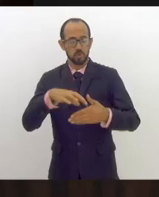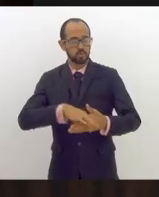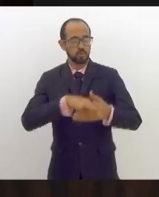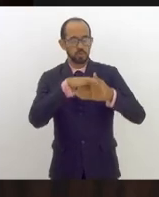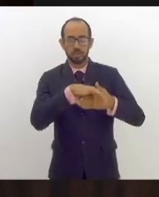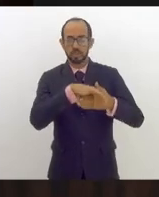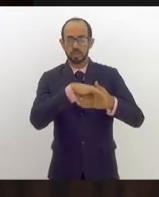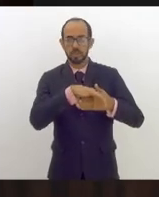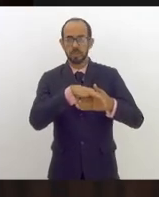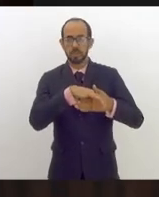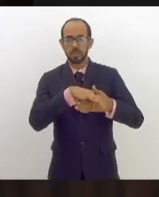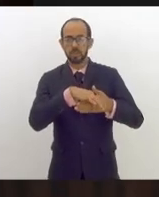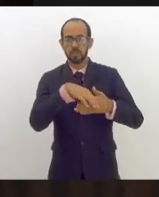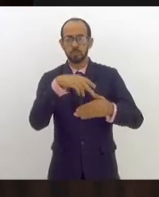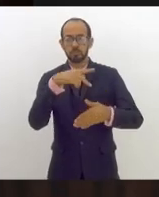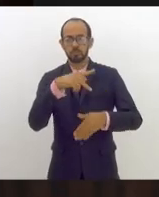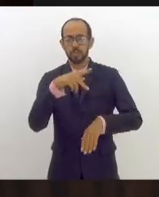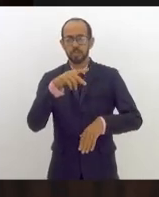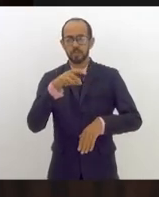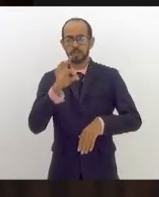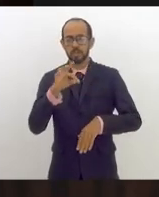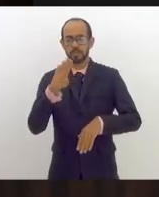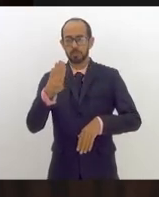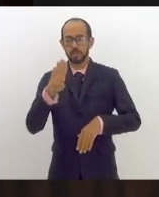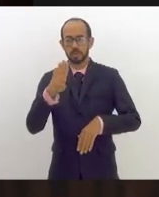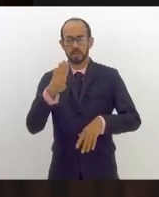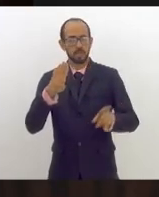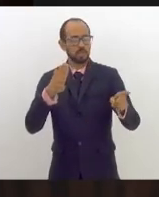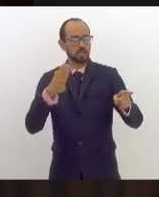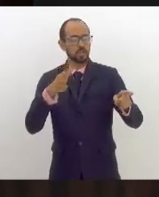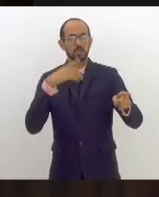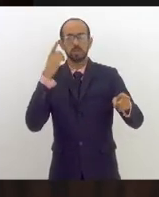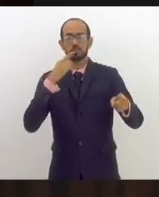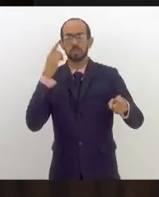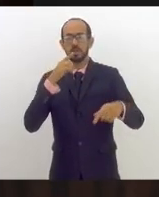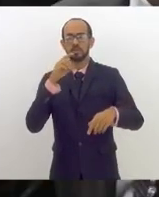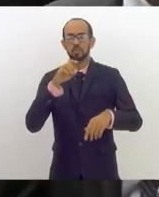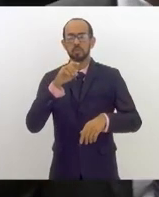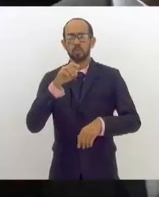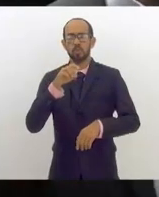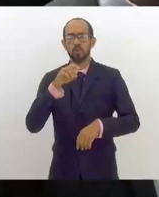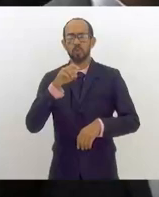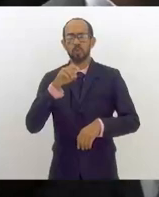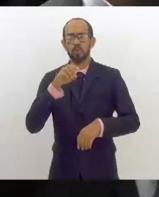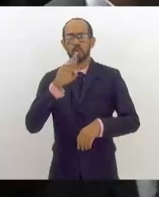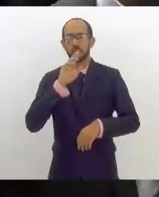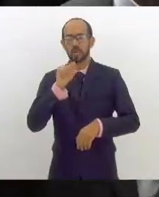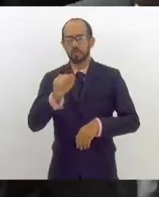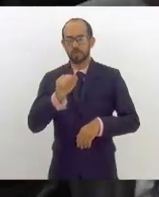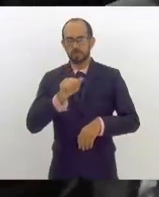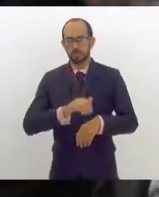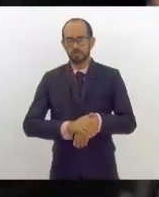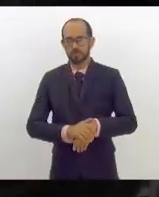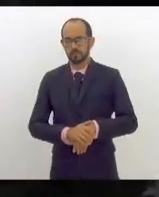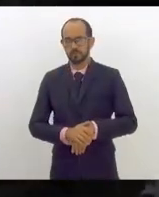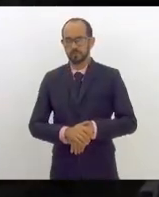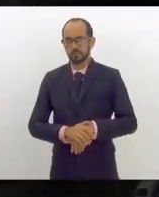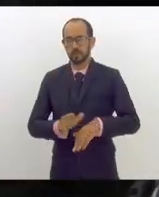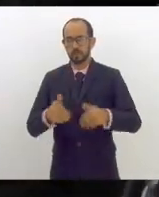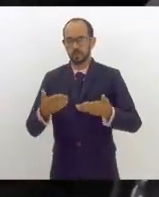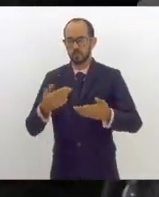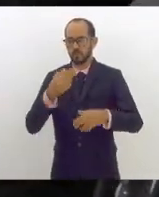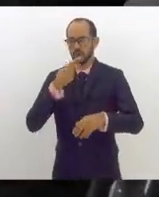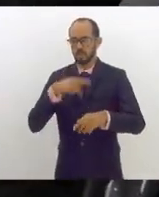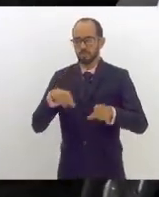líder do do PTB Deputado Amorim podemos entrar em